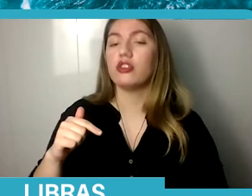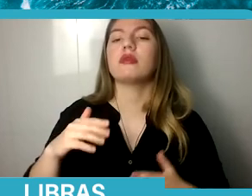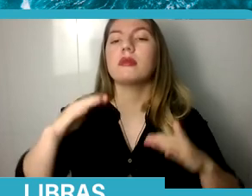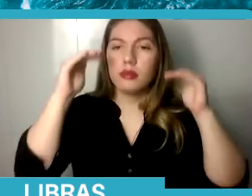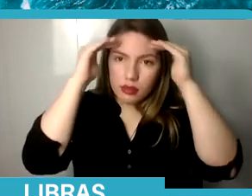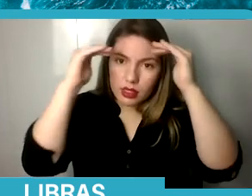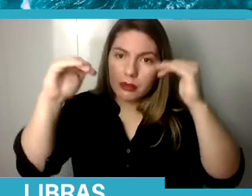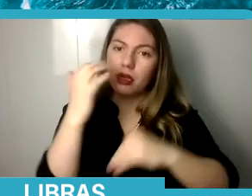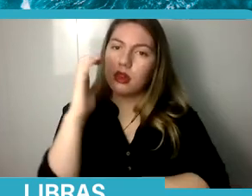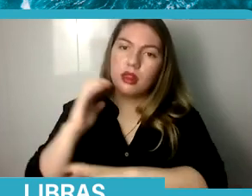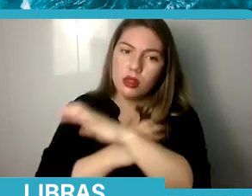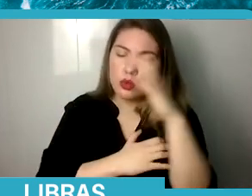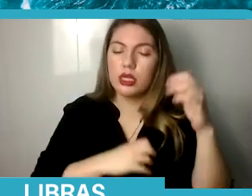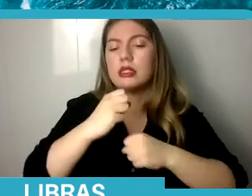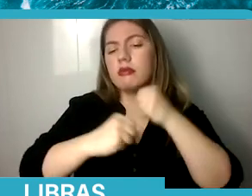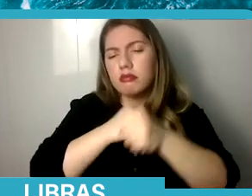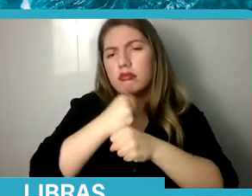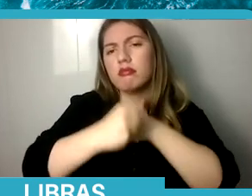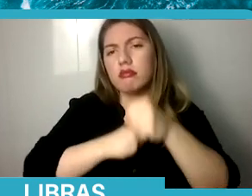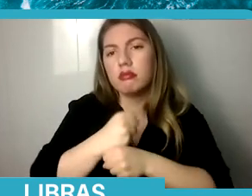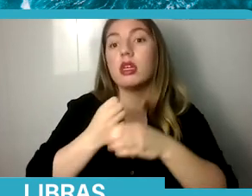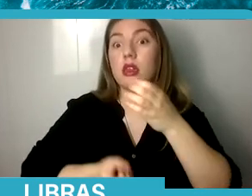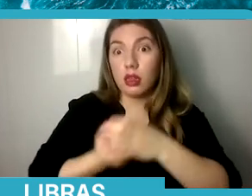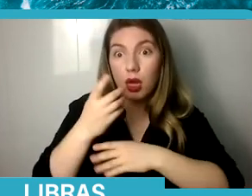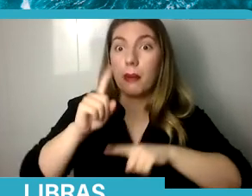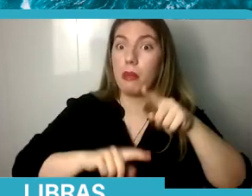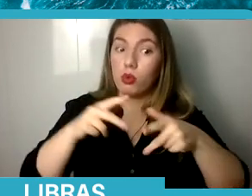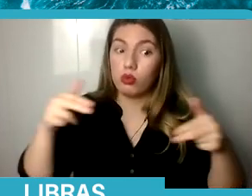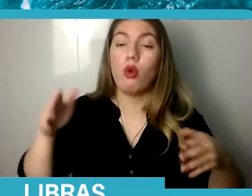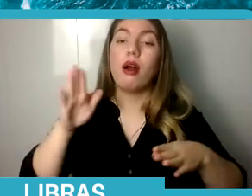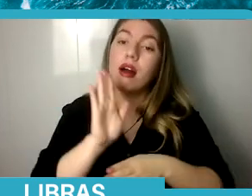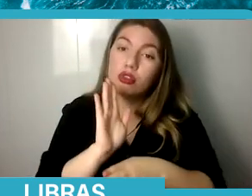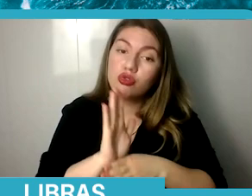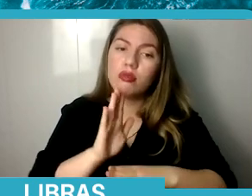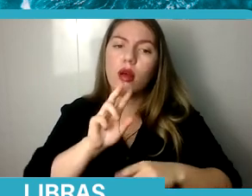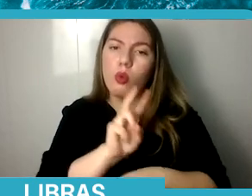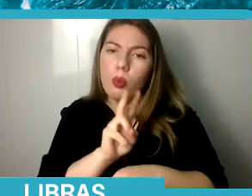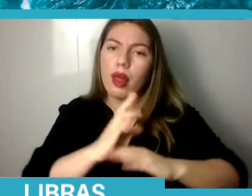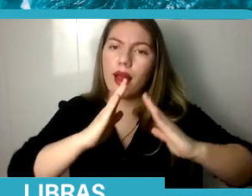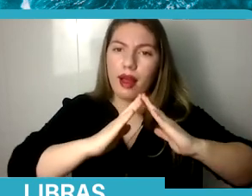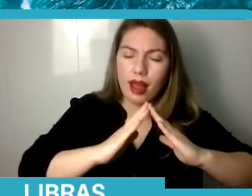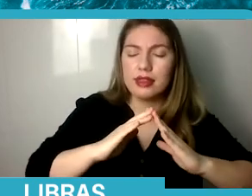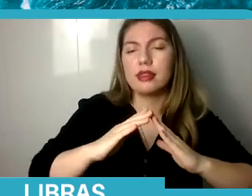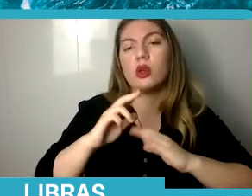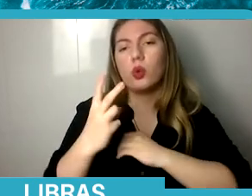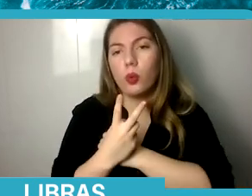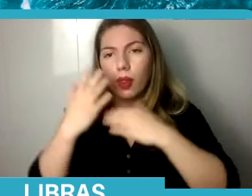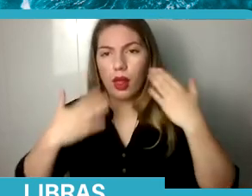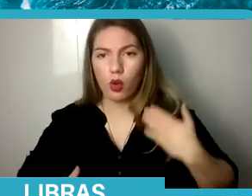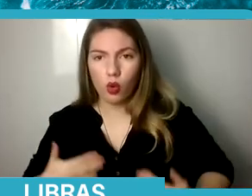todo ano criando produtos e soluções para cuidar da nossa casa do nosso corpo do nosso planeta